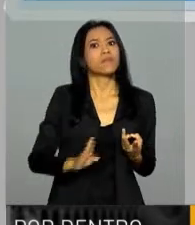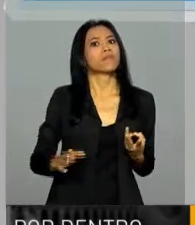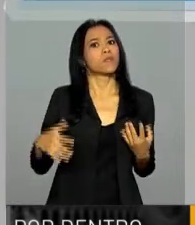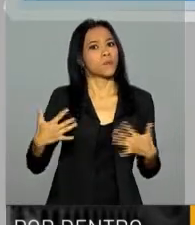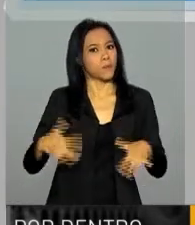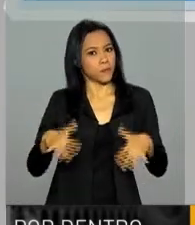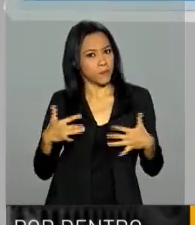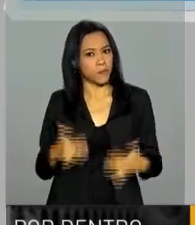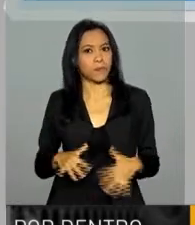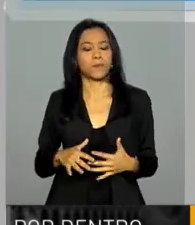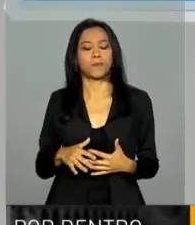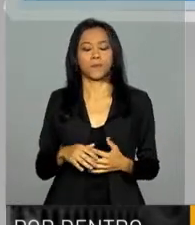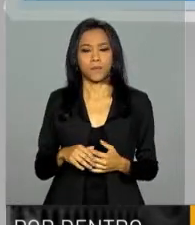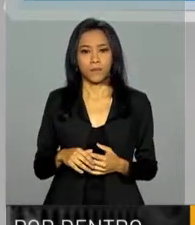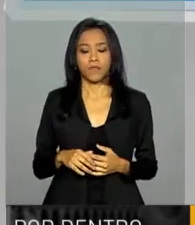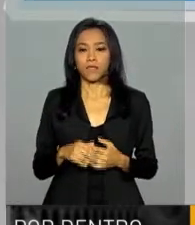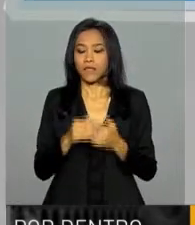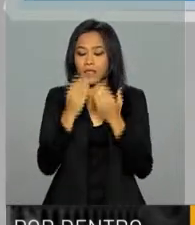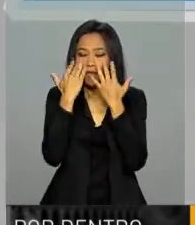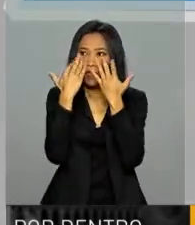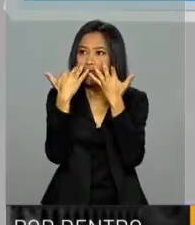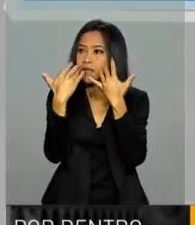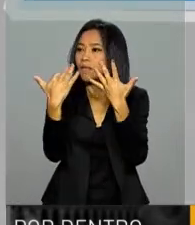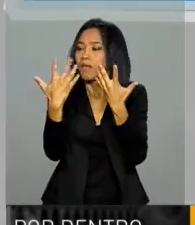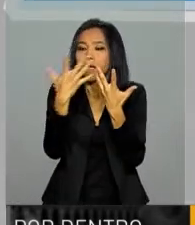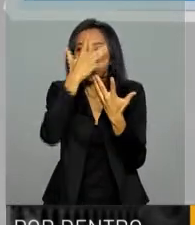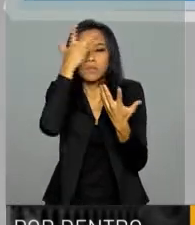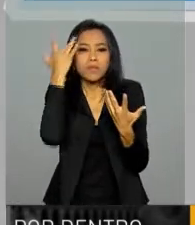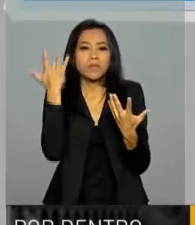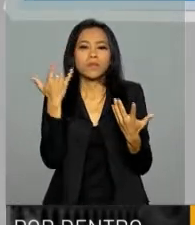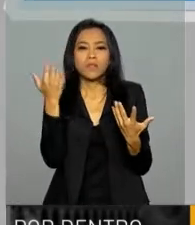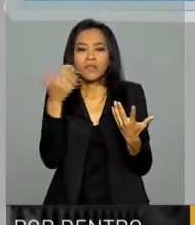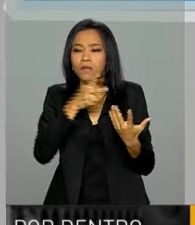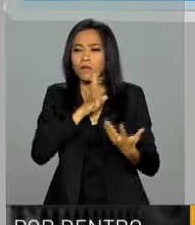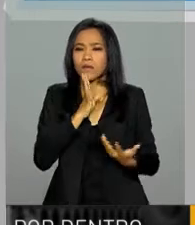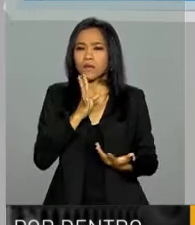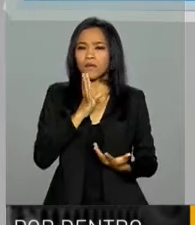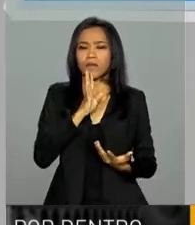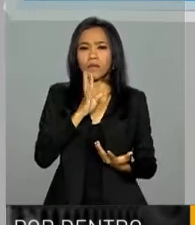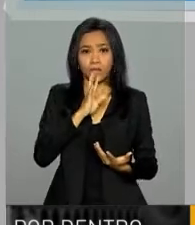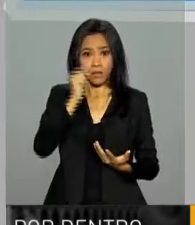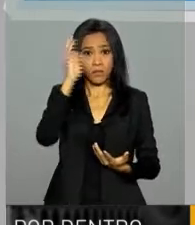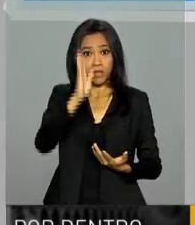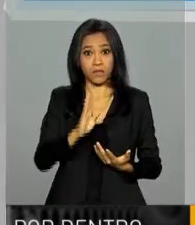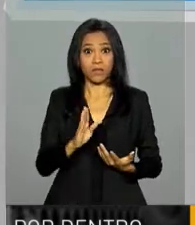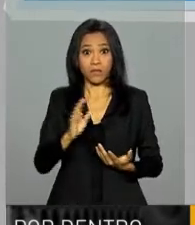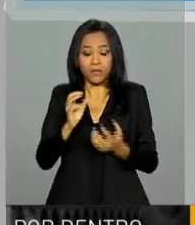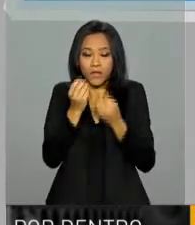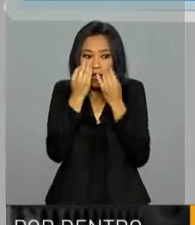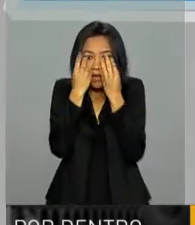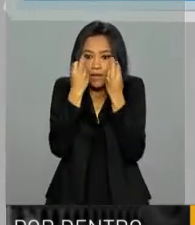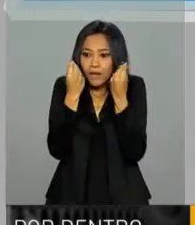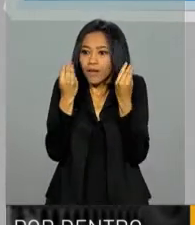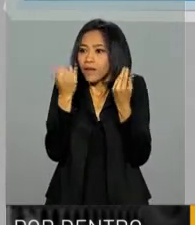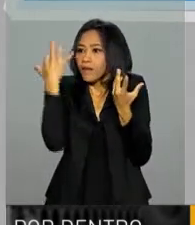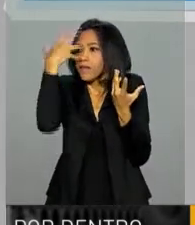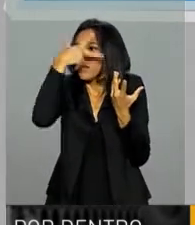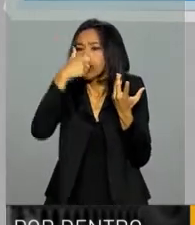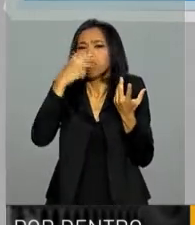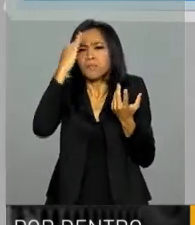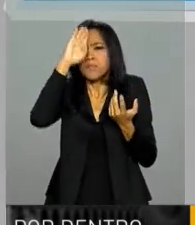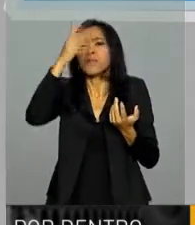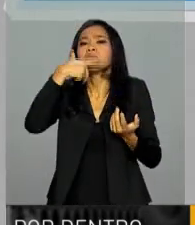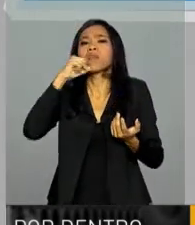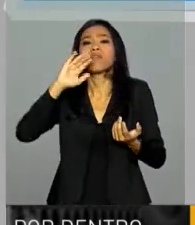toda certeza entre os olhos de quem visita principalmente os estrangeiros aí pergunto ao senhor a nossa população